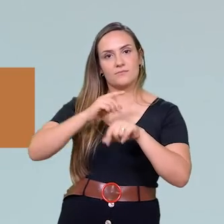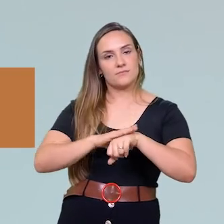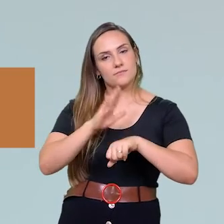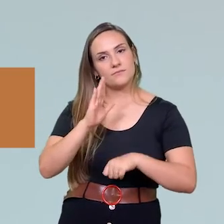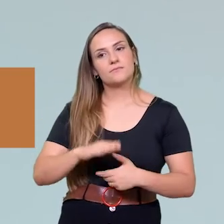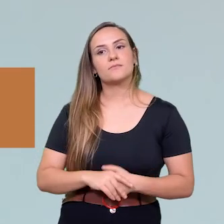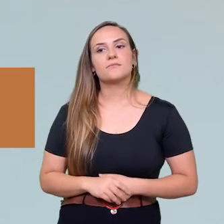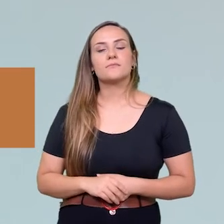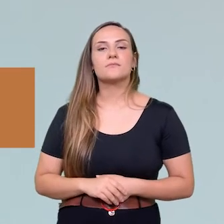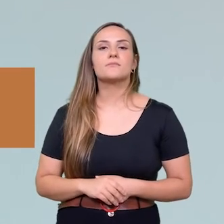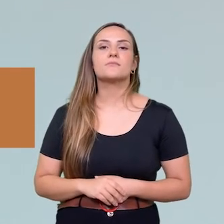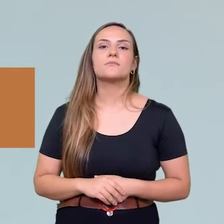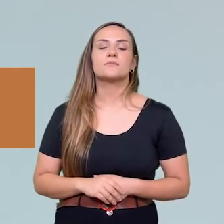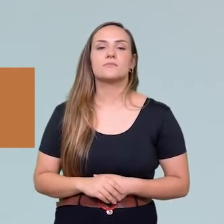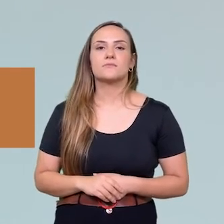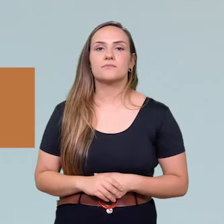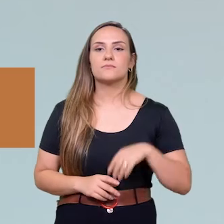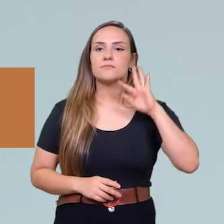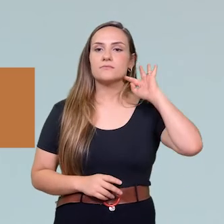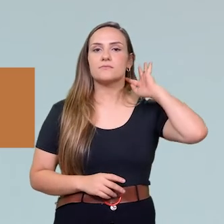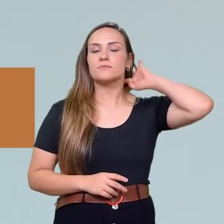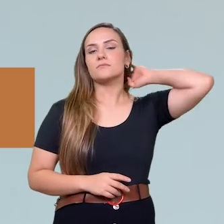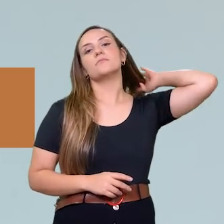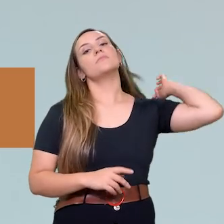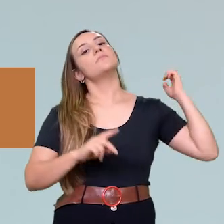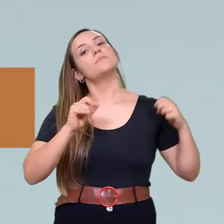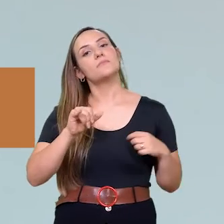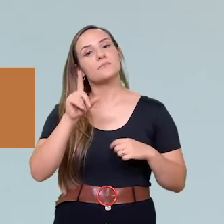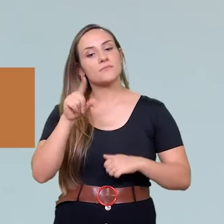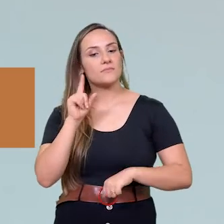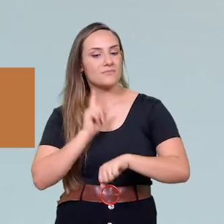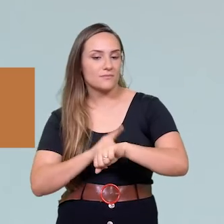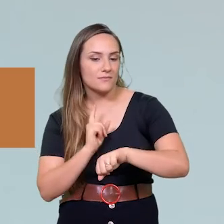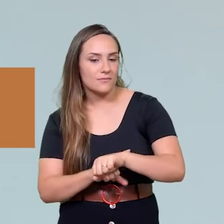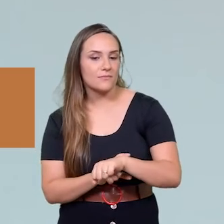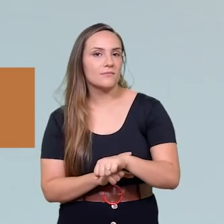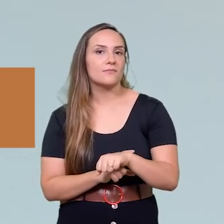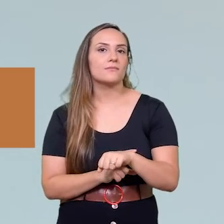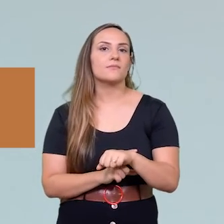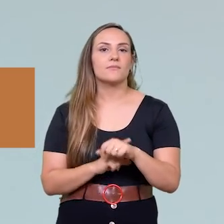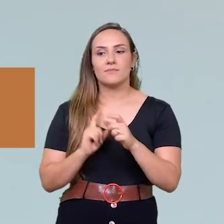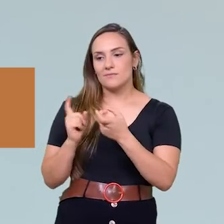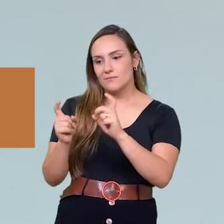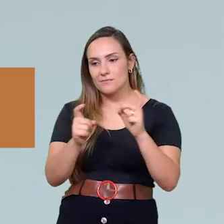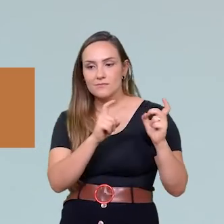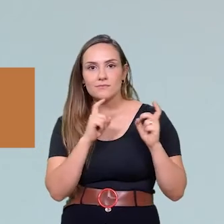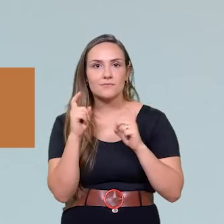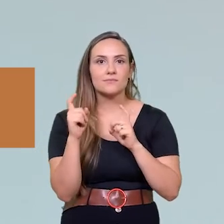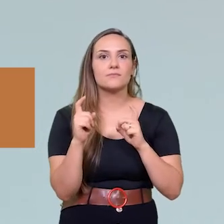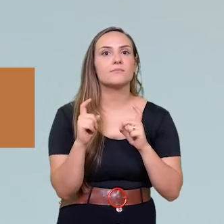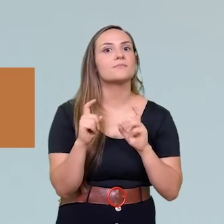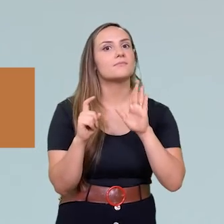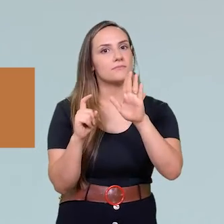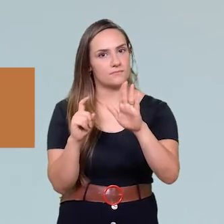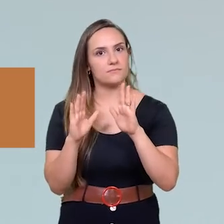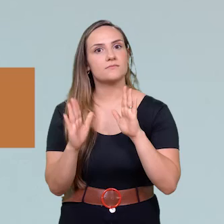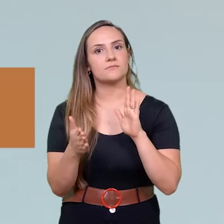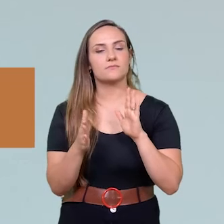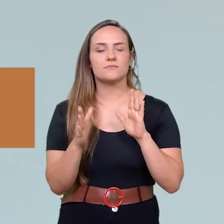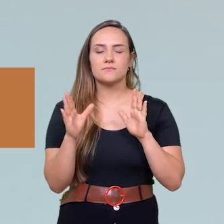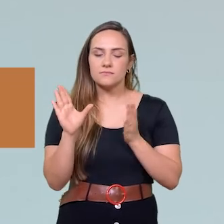ganho extra. E aí, assim, por mais que seja um momento de congraçamento e de